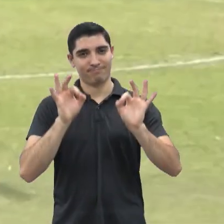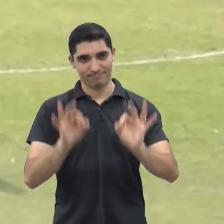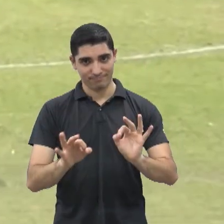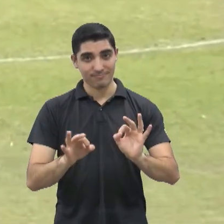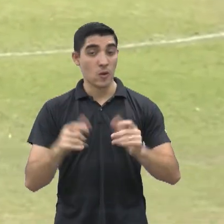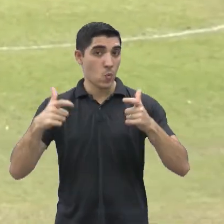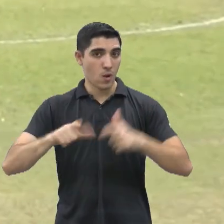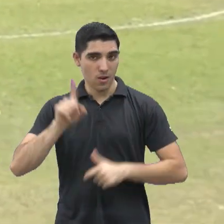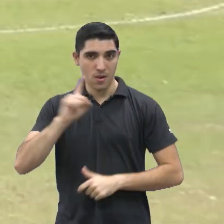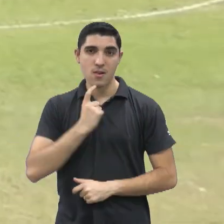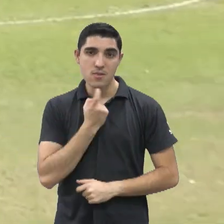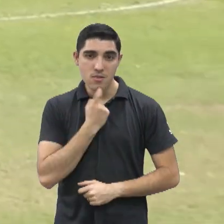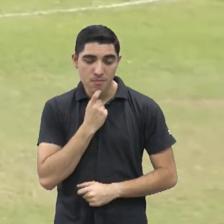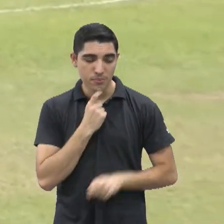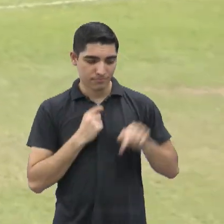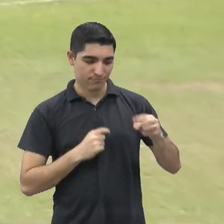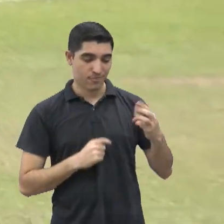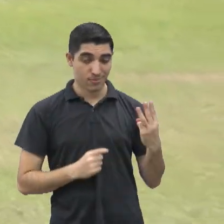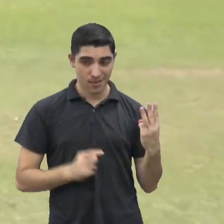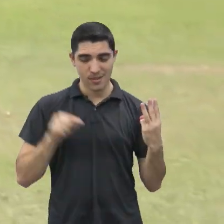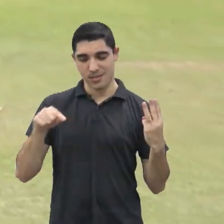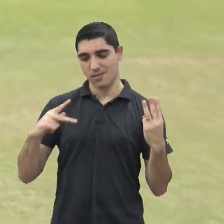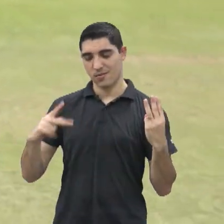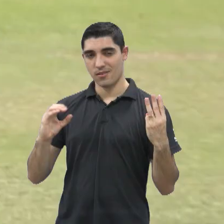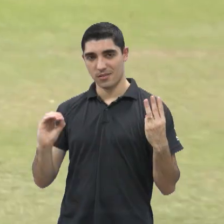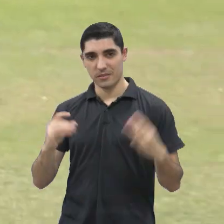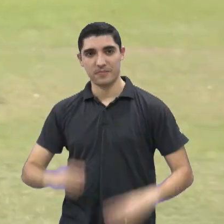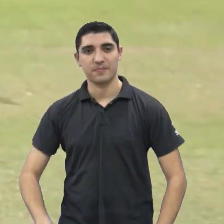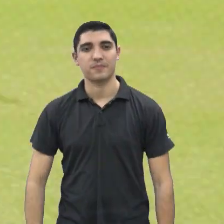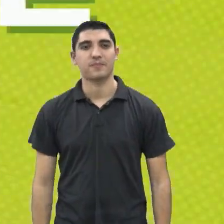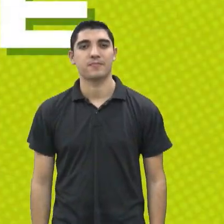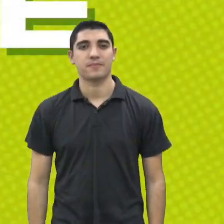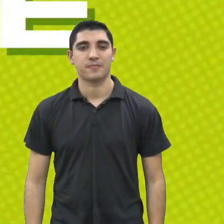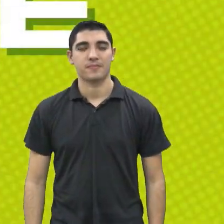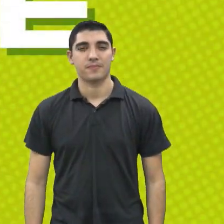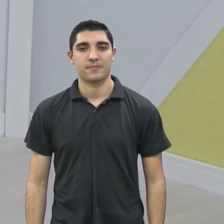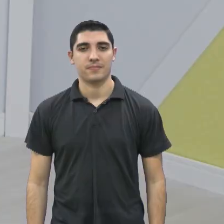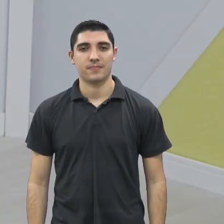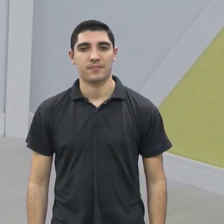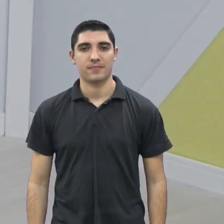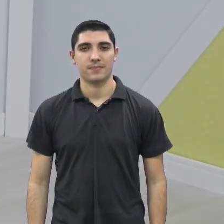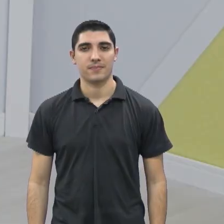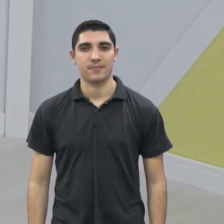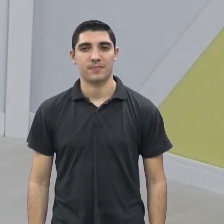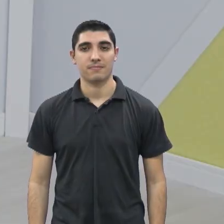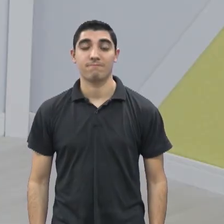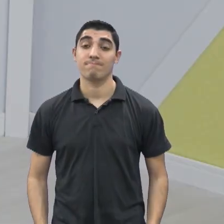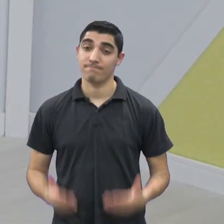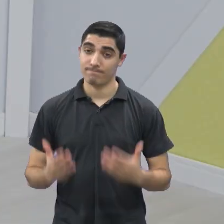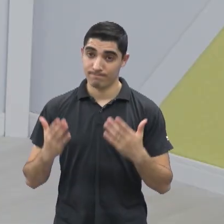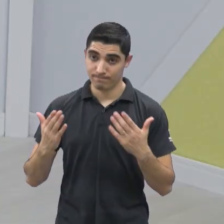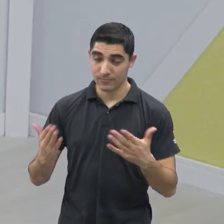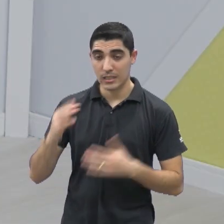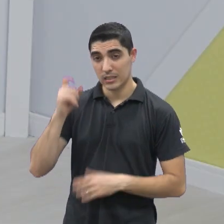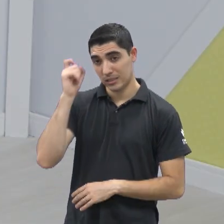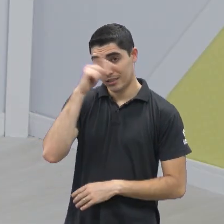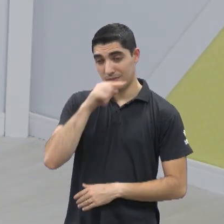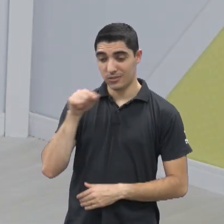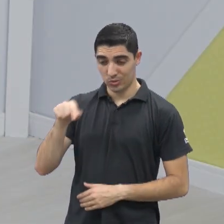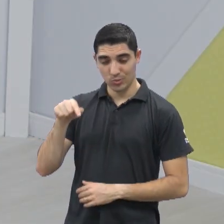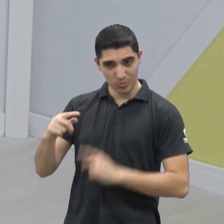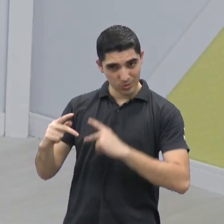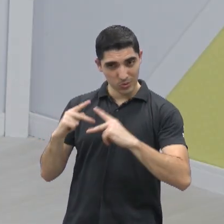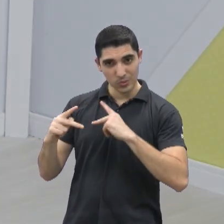Guarani em Campinas. Guarani 3, São José 0. Pois é, ficou difícil para a equipe do São José. Antes do